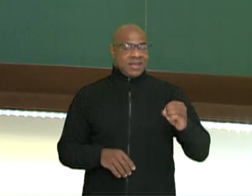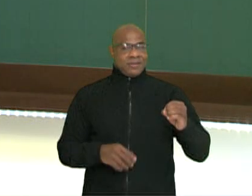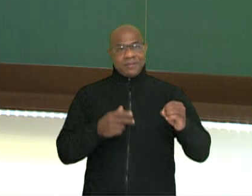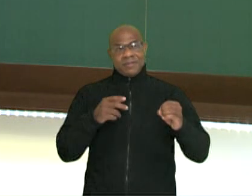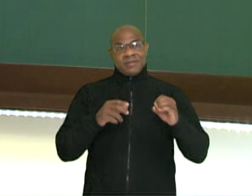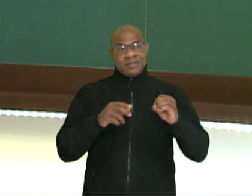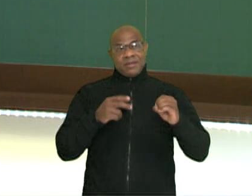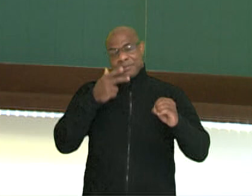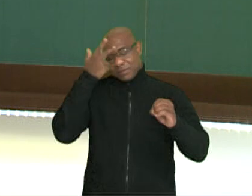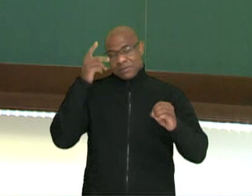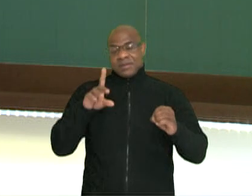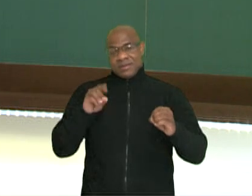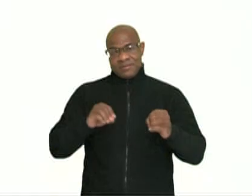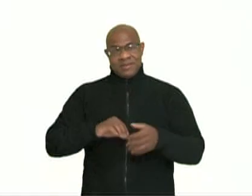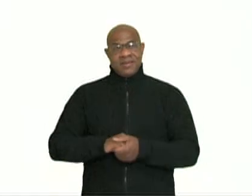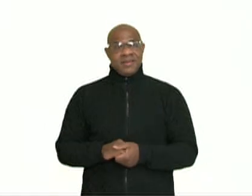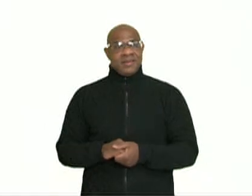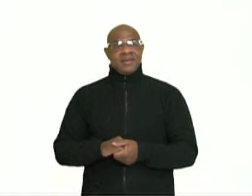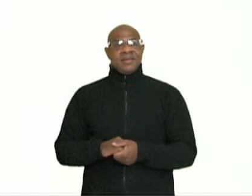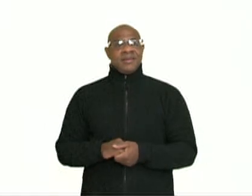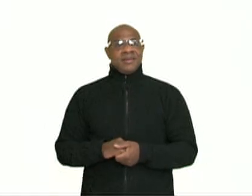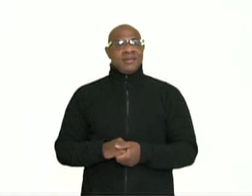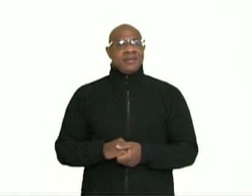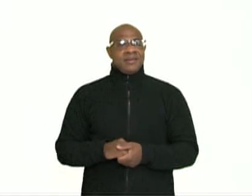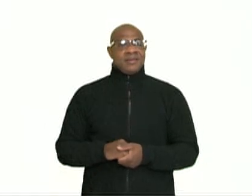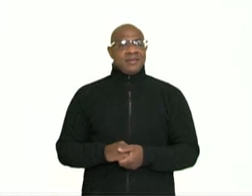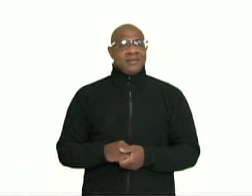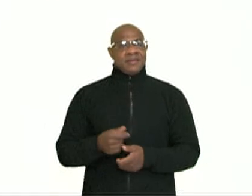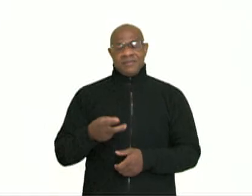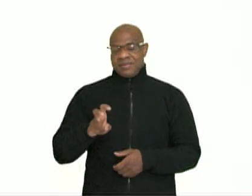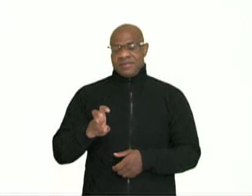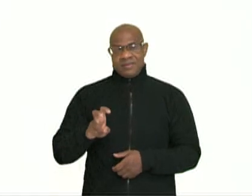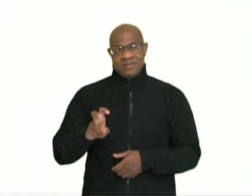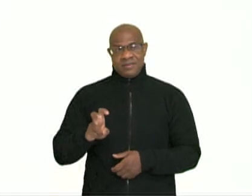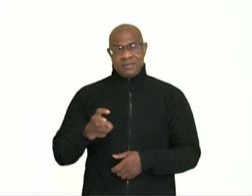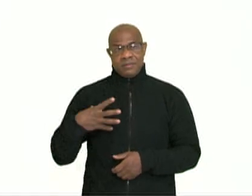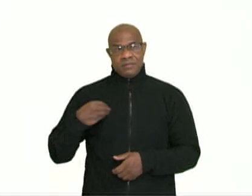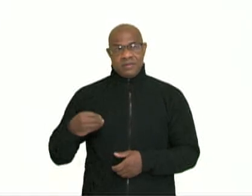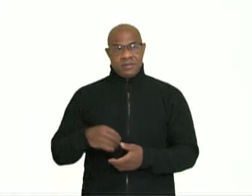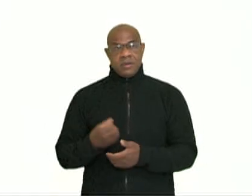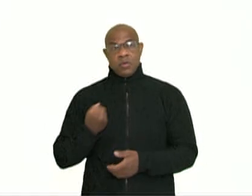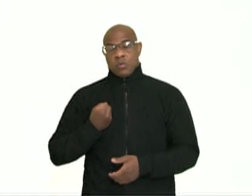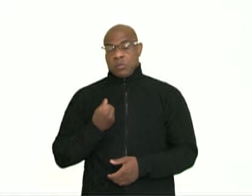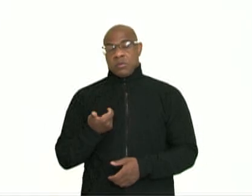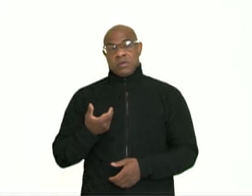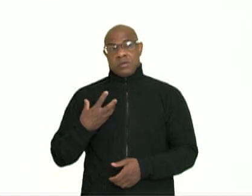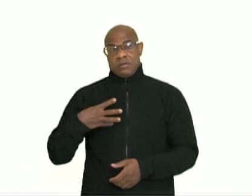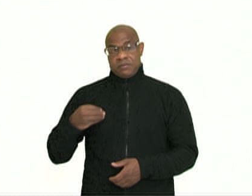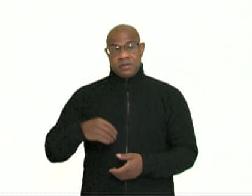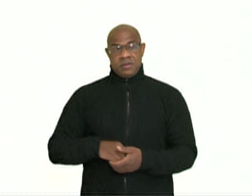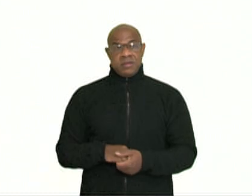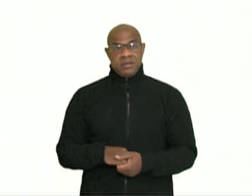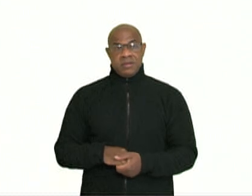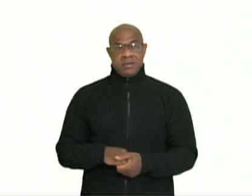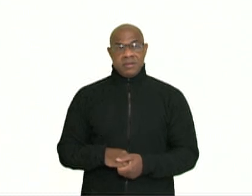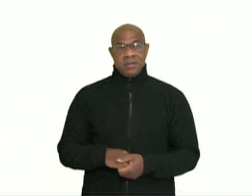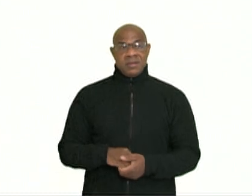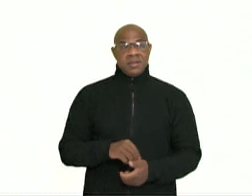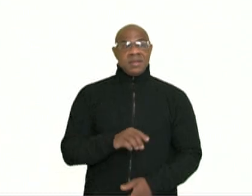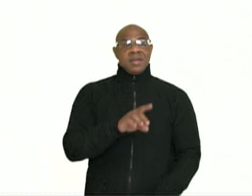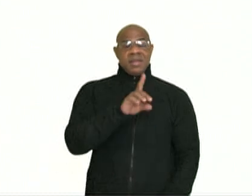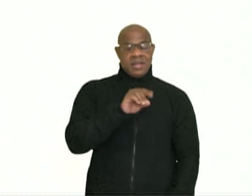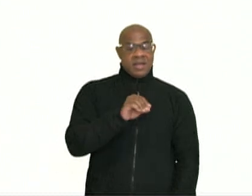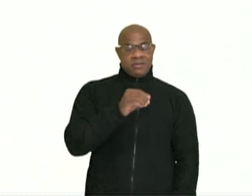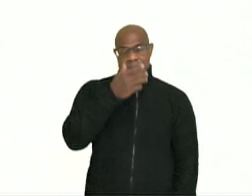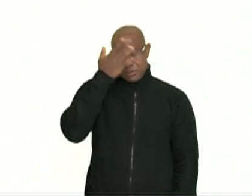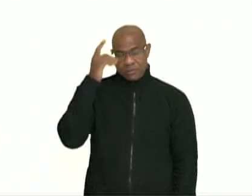uma pessoa com 5, duas com 25 com filho, digamos, aqui é o número de filhos, tá? Então, o contrário, 10 pessoas com nenhum